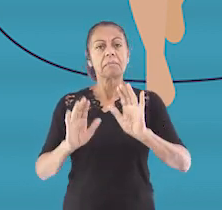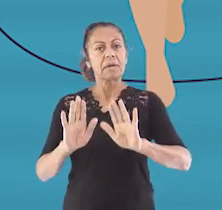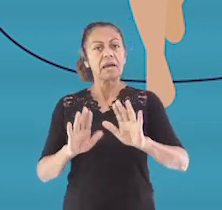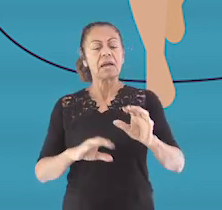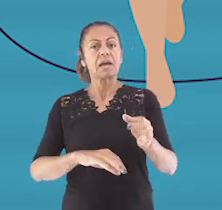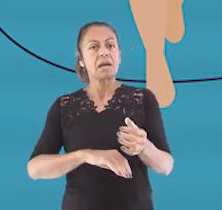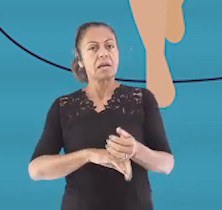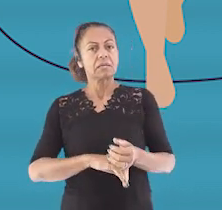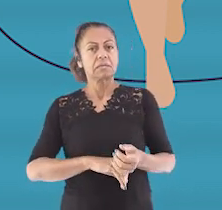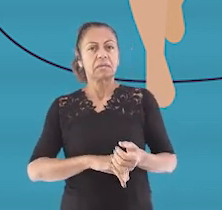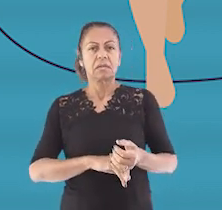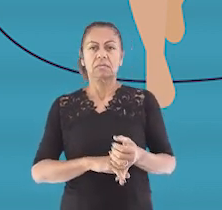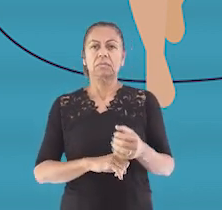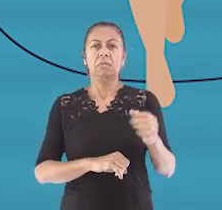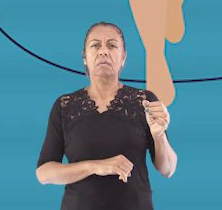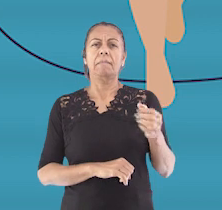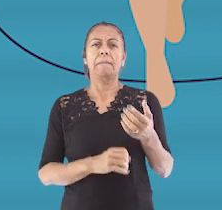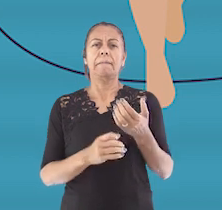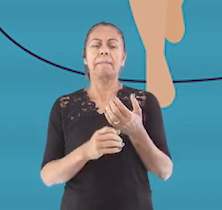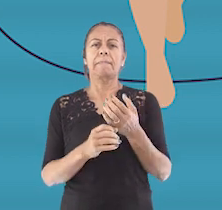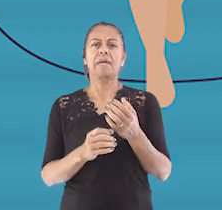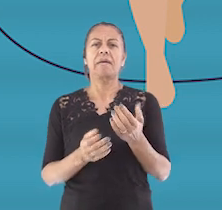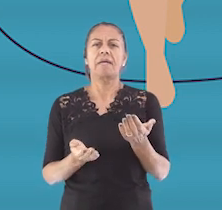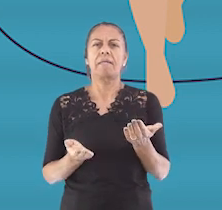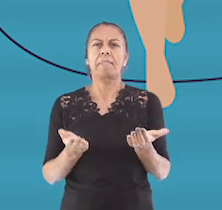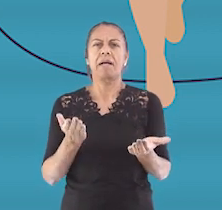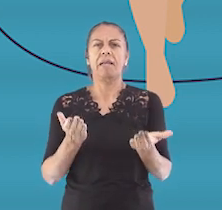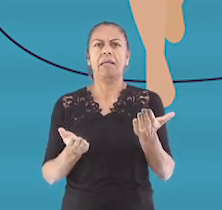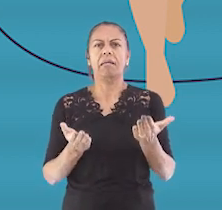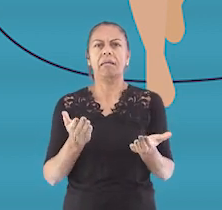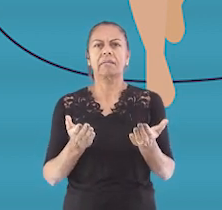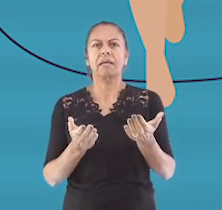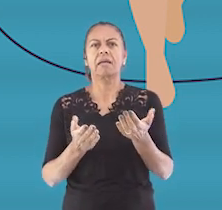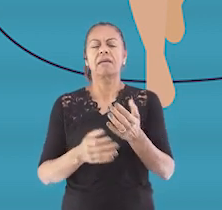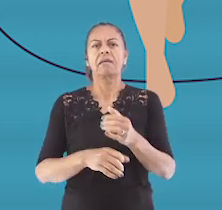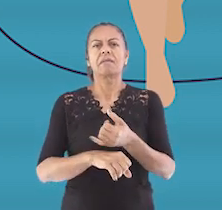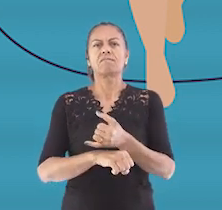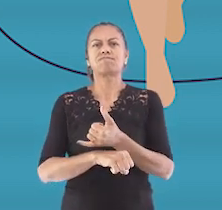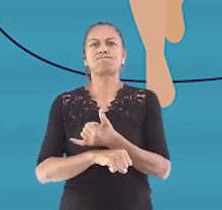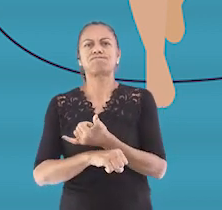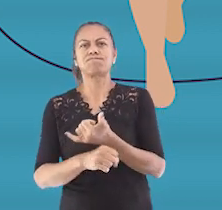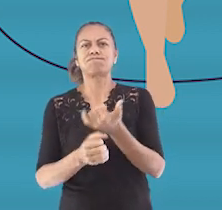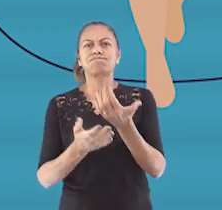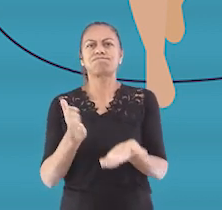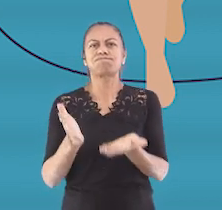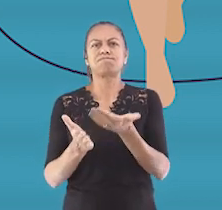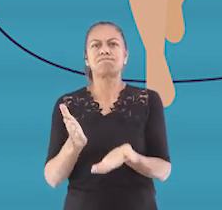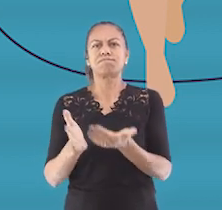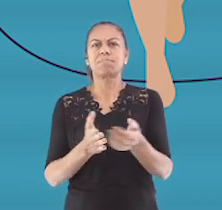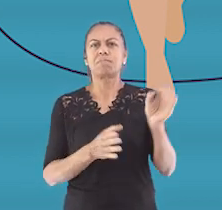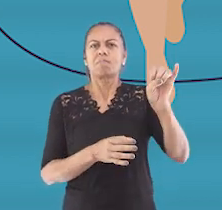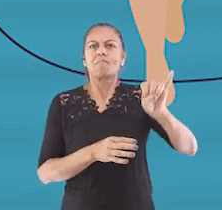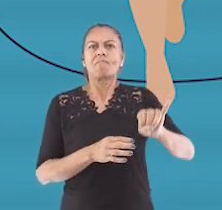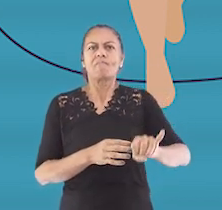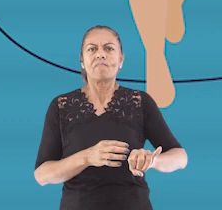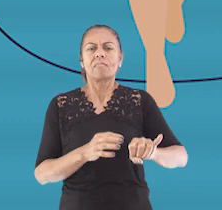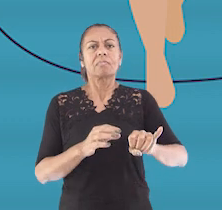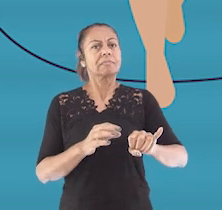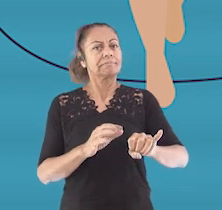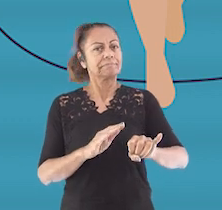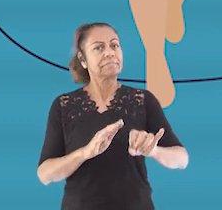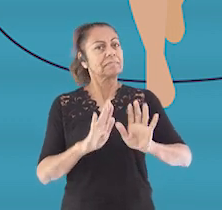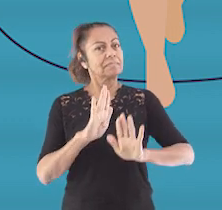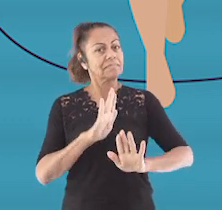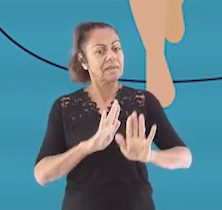buscar saúde e bem-estar. Perder peso ou ganhar músculos não devem ser